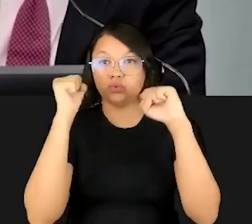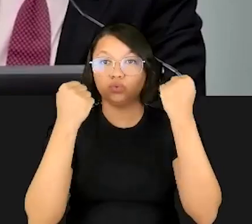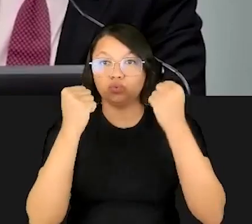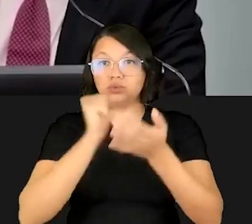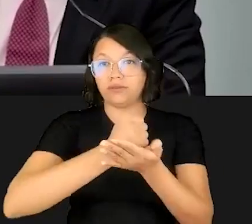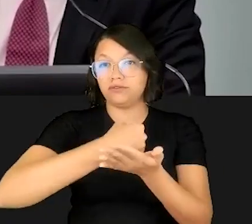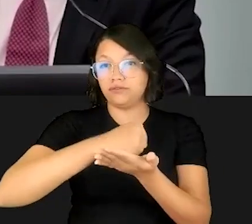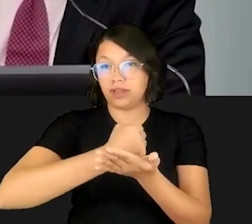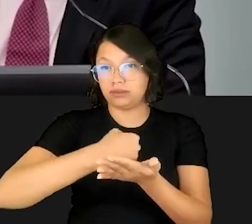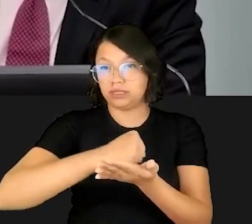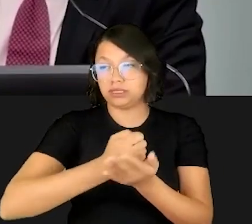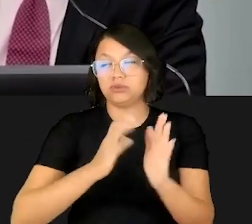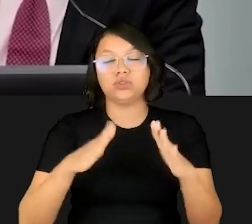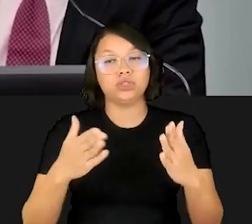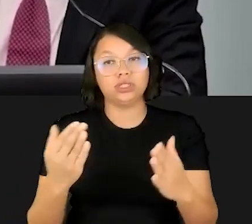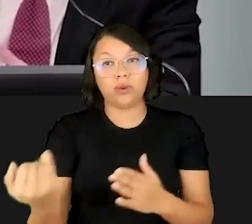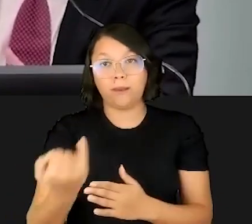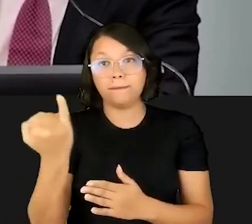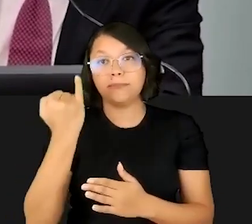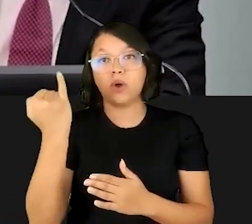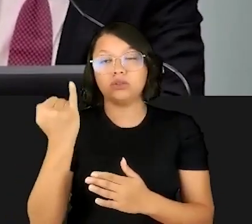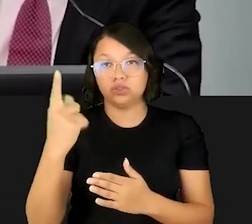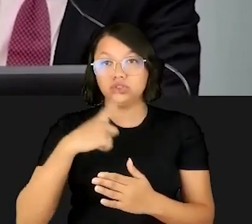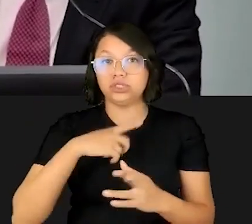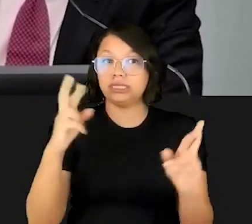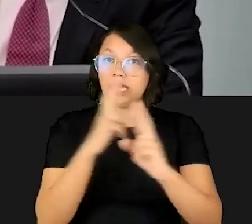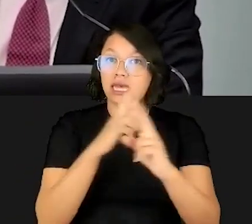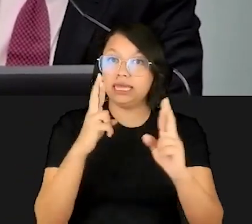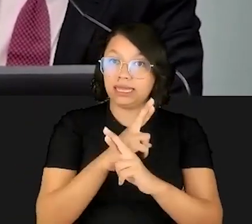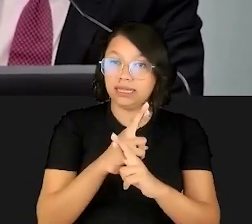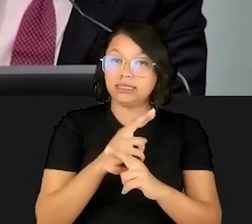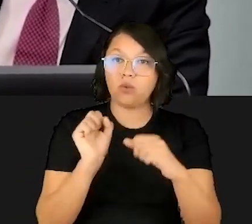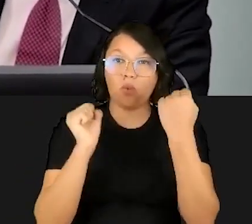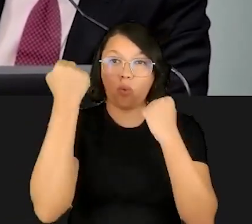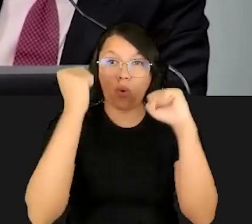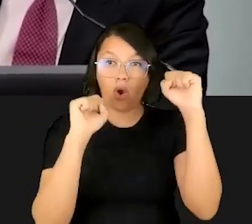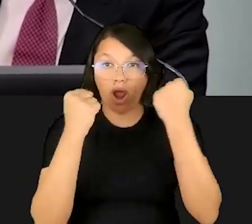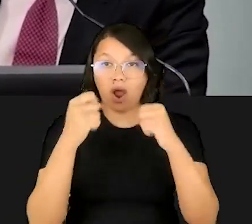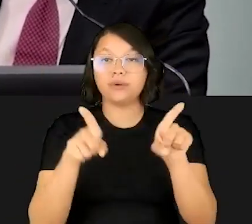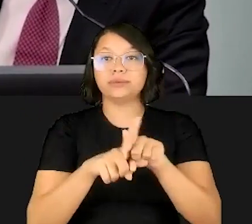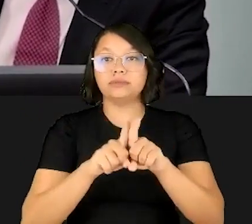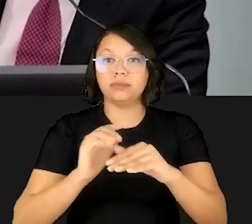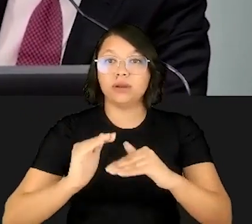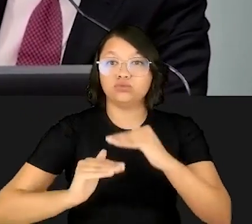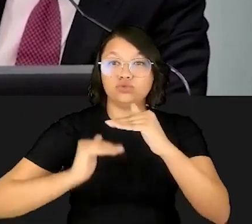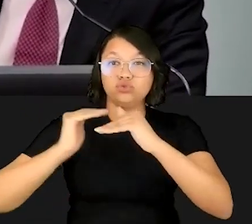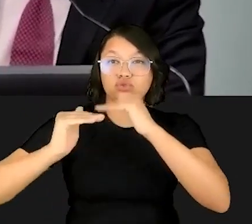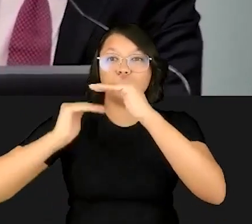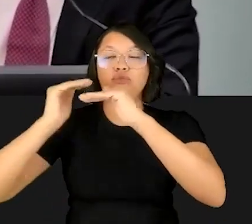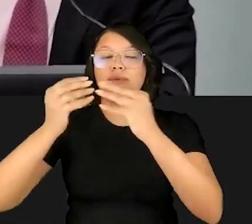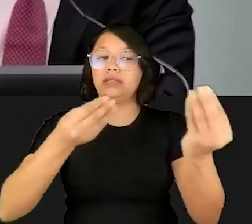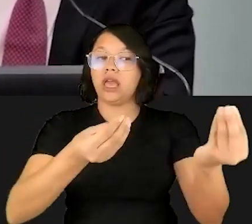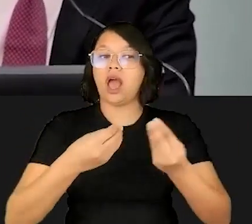produto. Então, é muito importante que a gente tenha relação com a indústria também para o desenvolvimento e para trazer